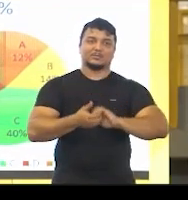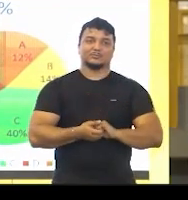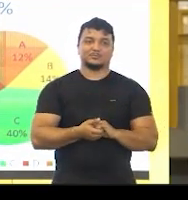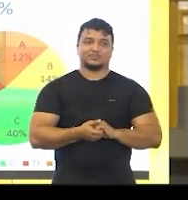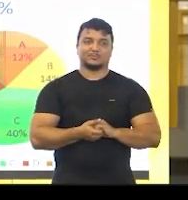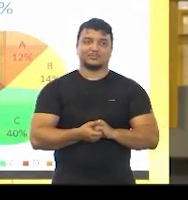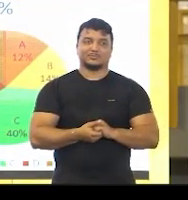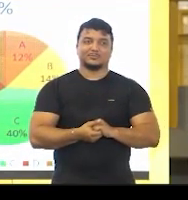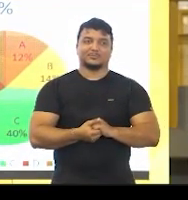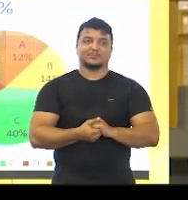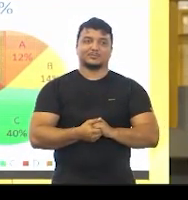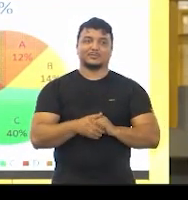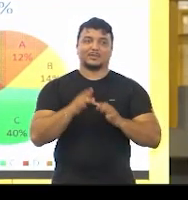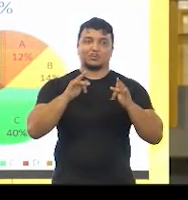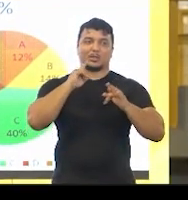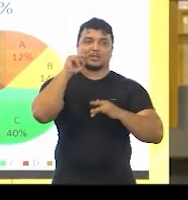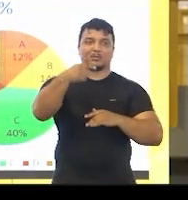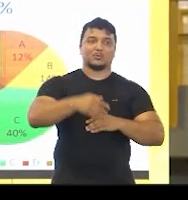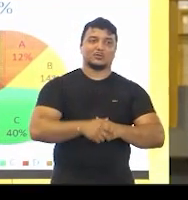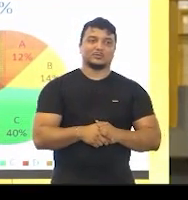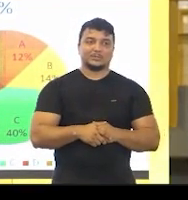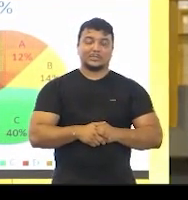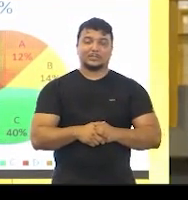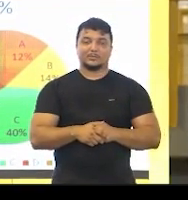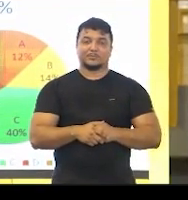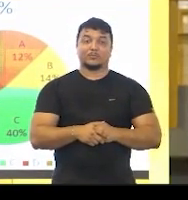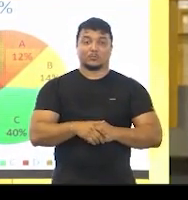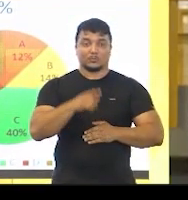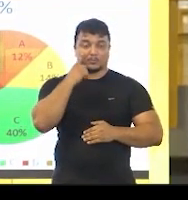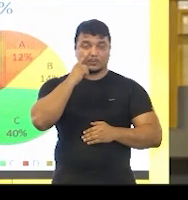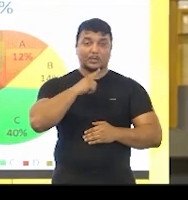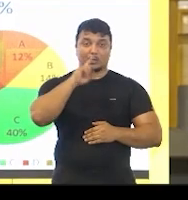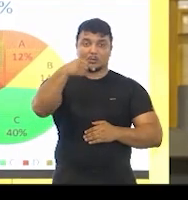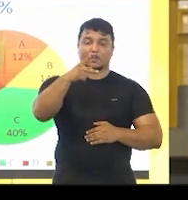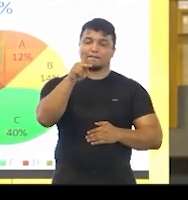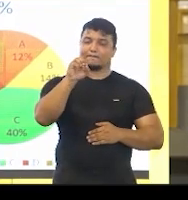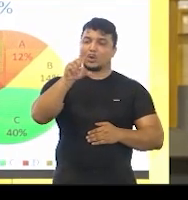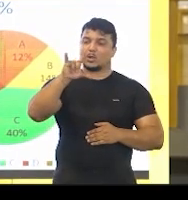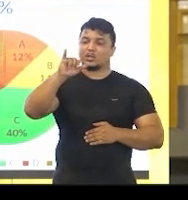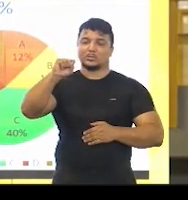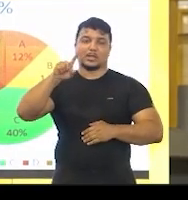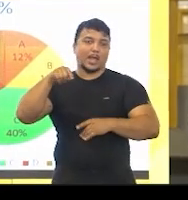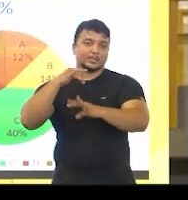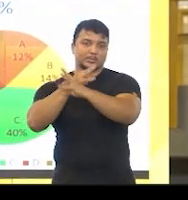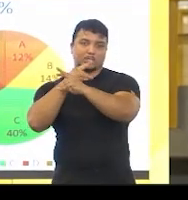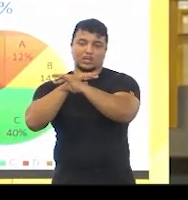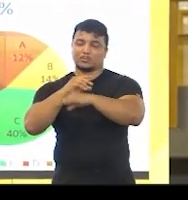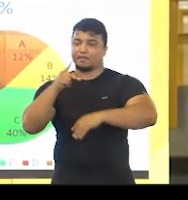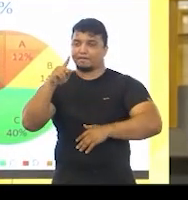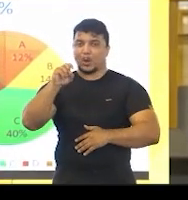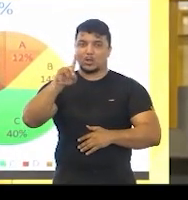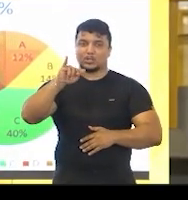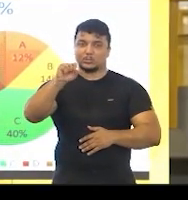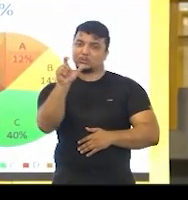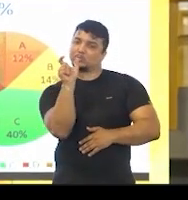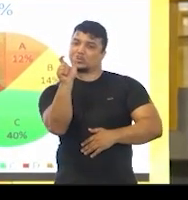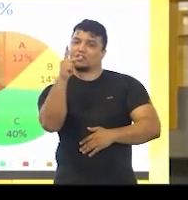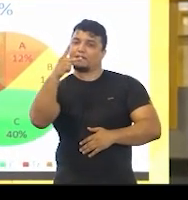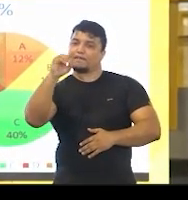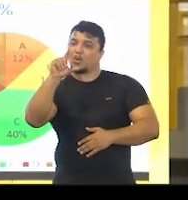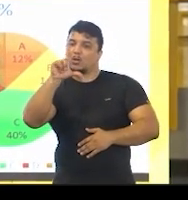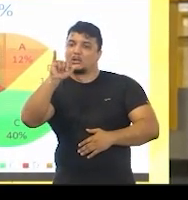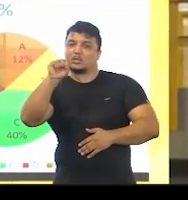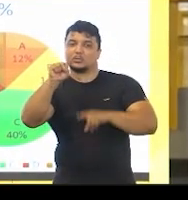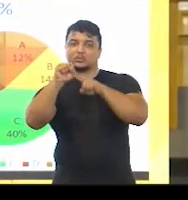vendo. Para namorar depois. Ó, diz assim, ó. Advento da polis. Primeira coisa que você vai fazer. Grifar a